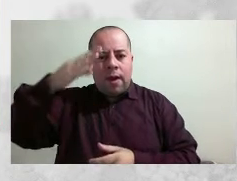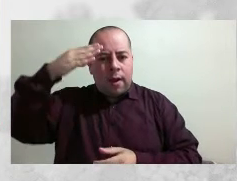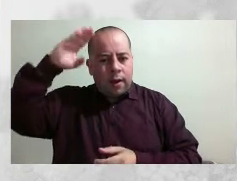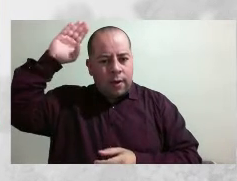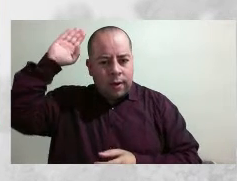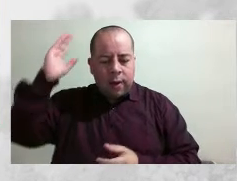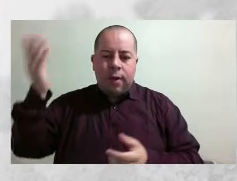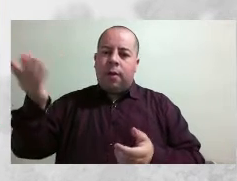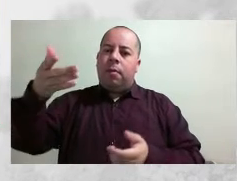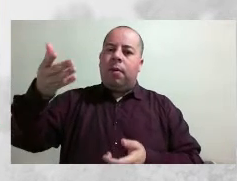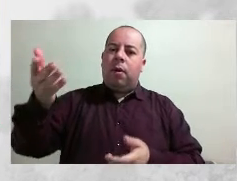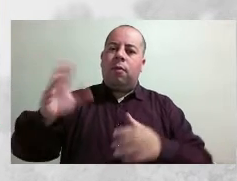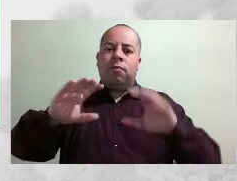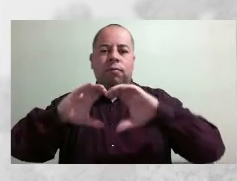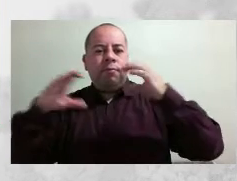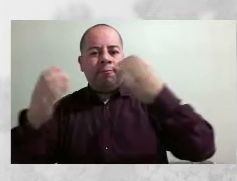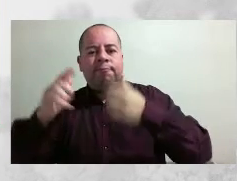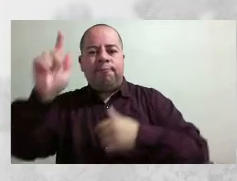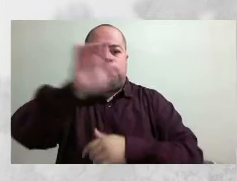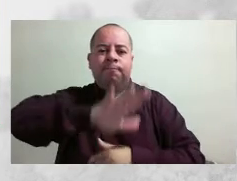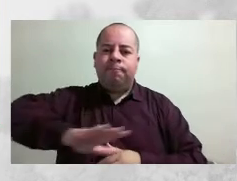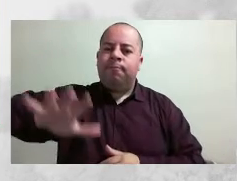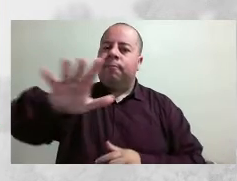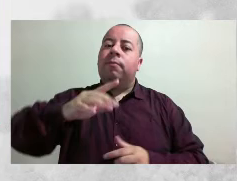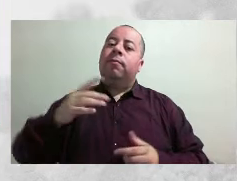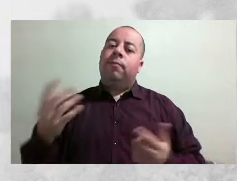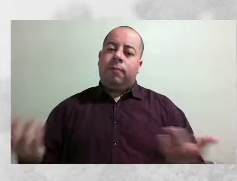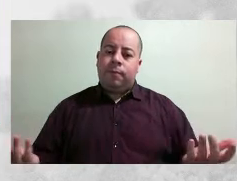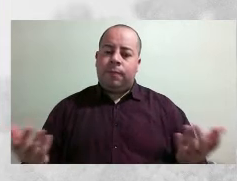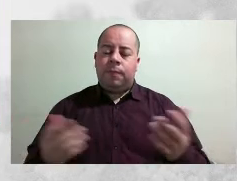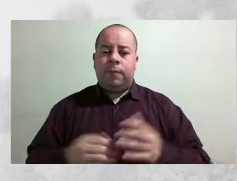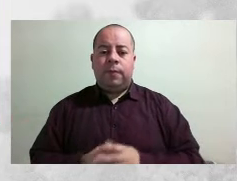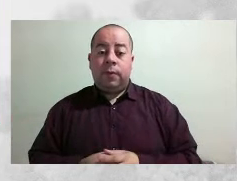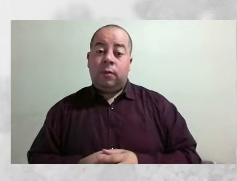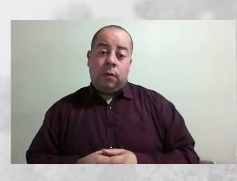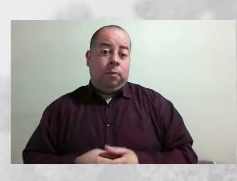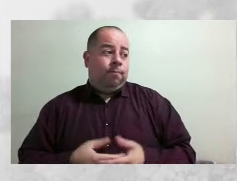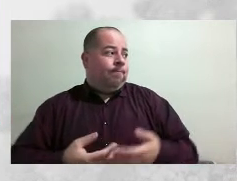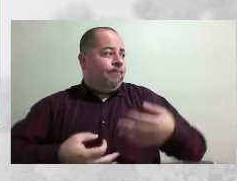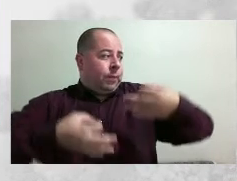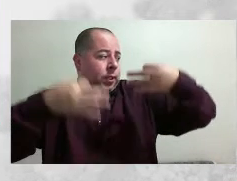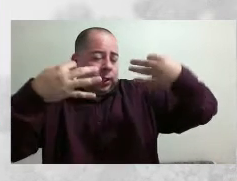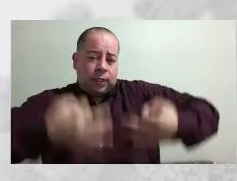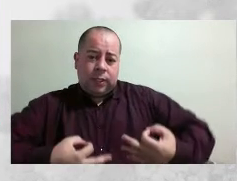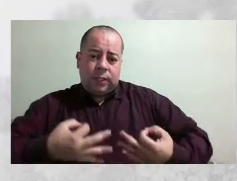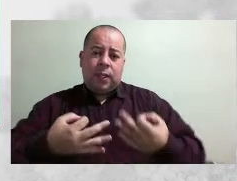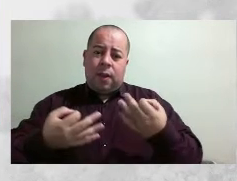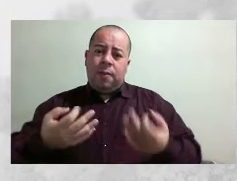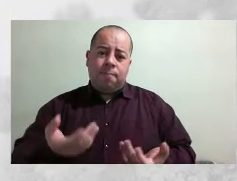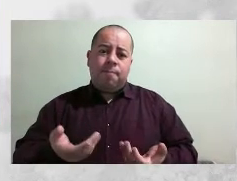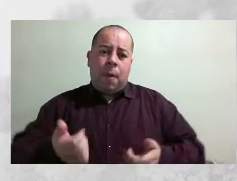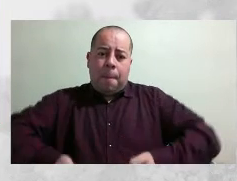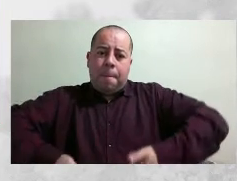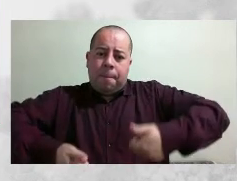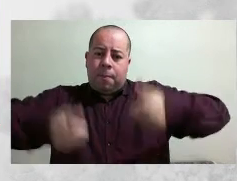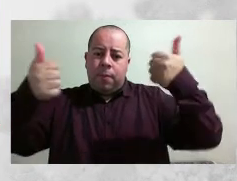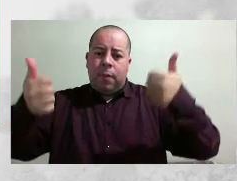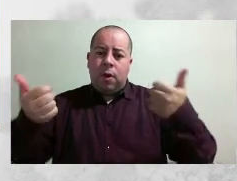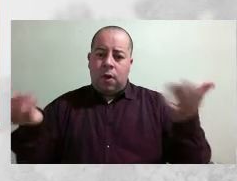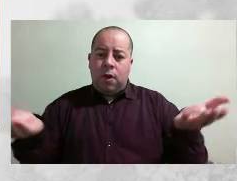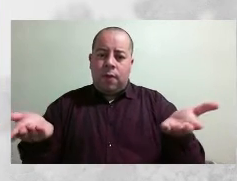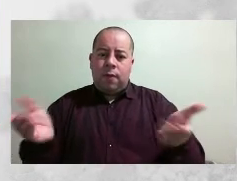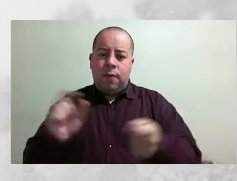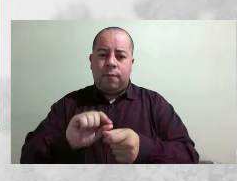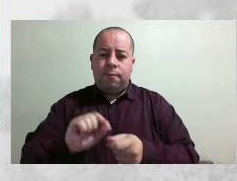para a comunidade em geral, né? Então, nada mais justo e mais factível de